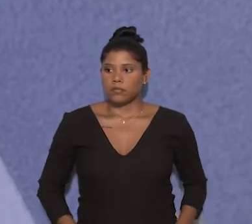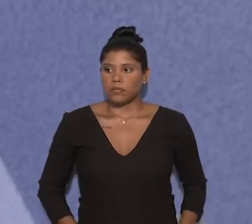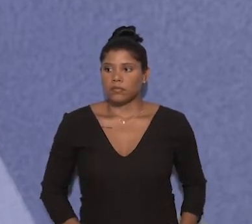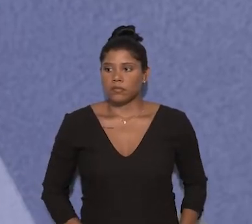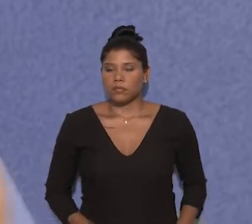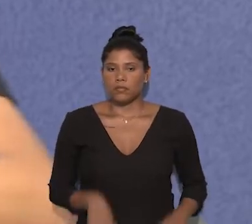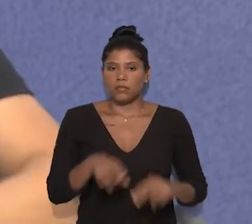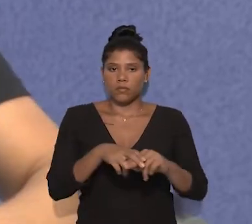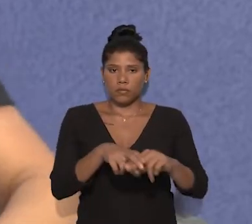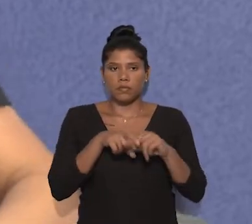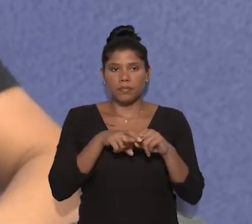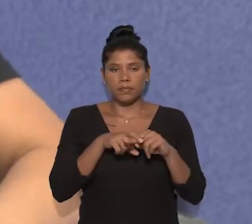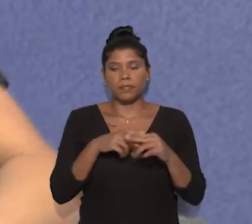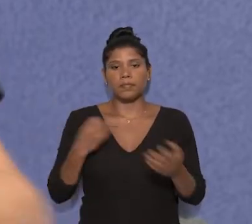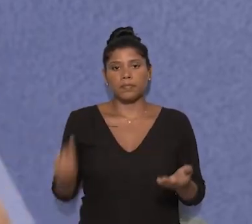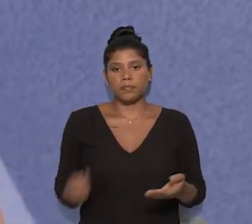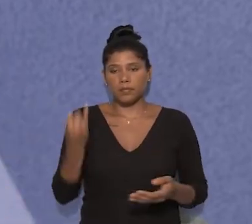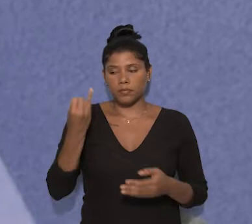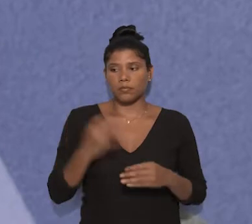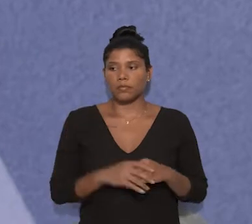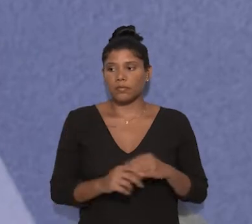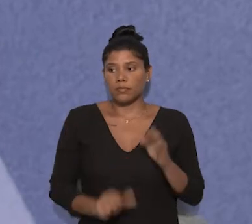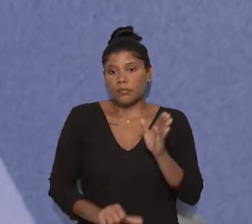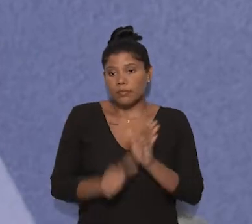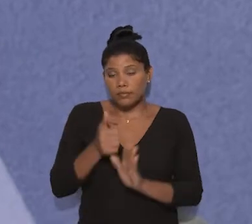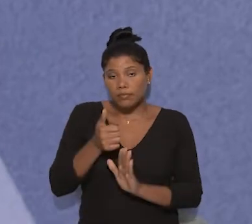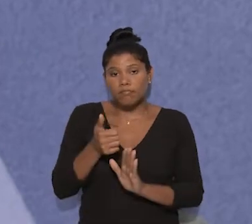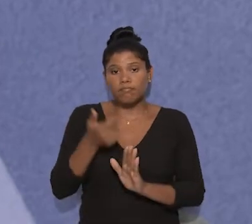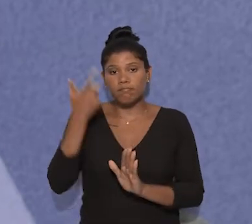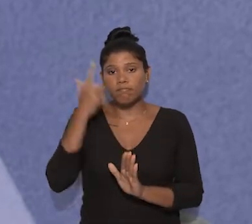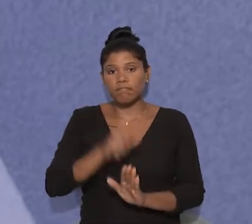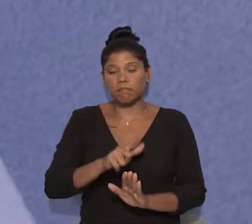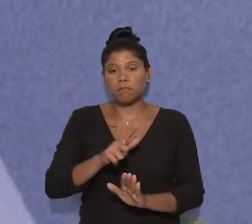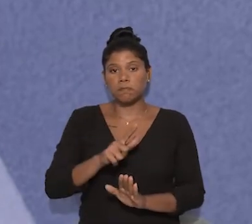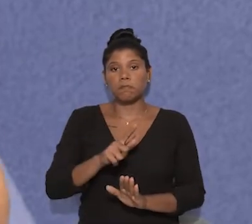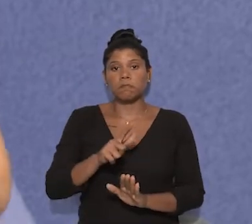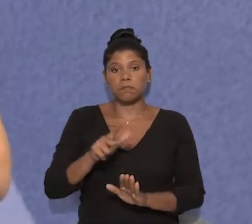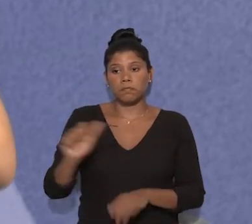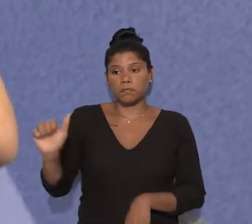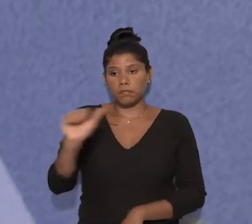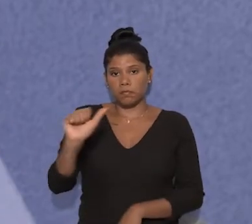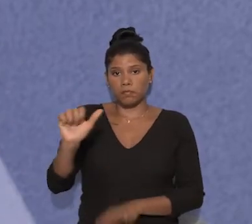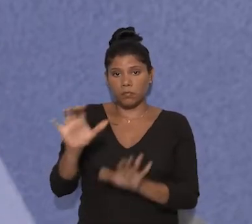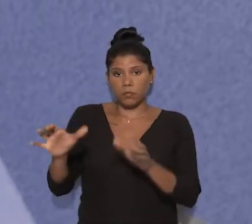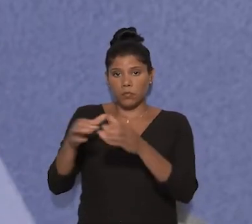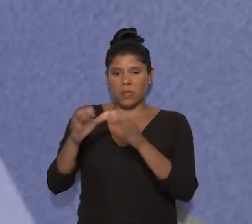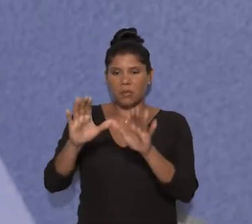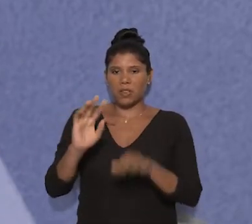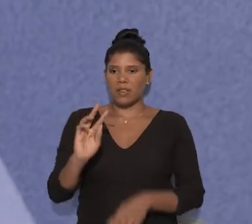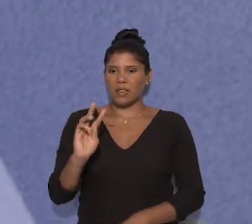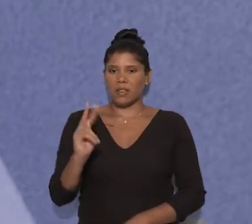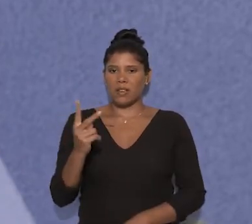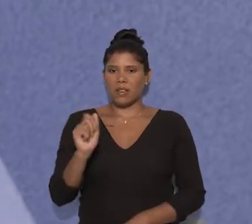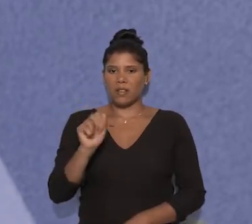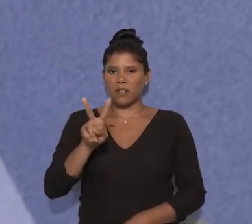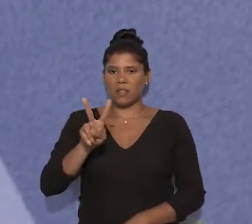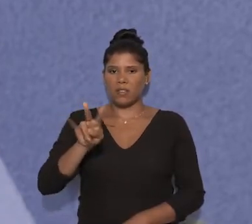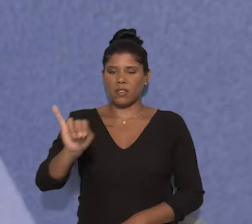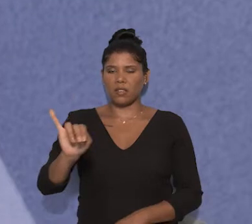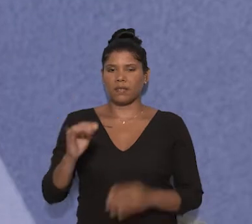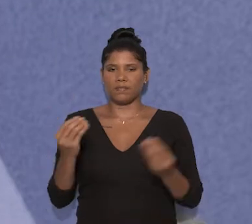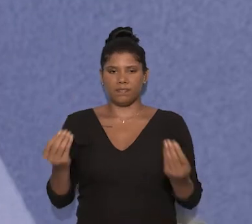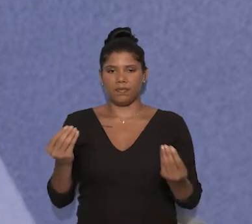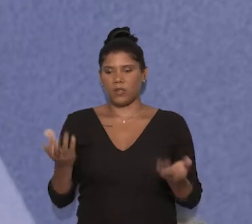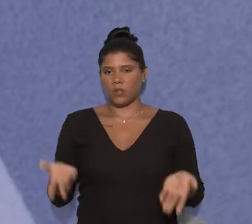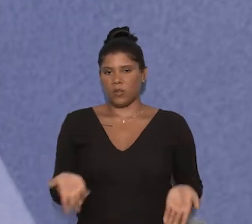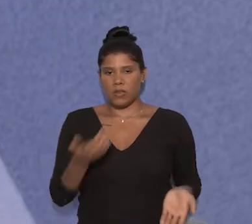vitória contra o Corinthians foi muito importante. Tanto foi a primeira como mandante do time nessa Série A. Mas contra o Avaí, não tem, na minha visão,